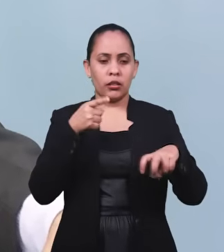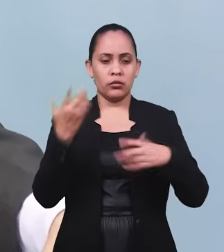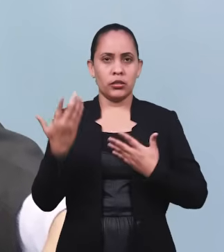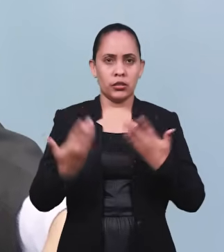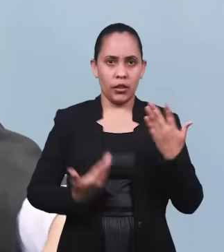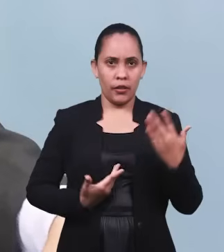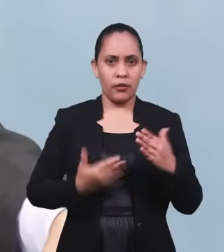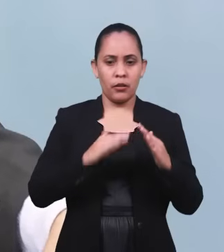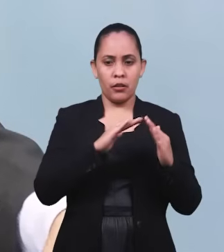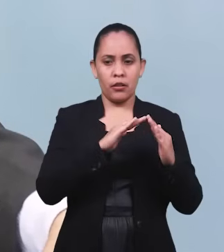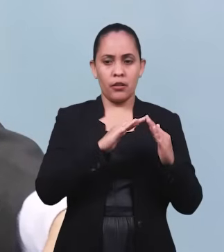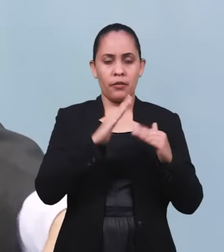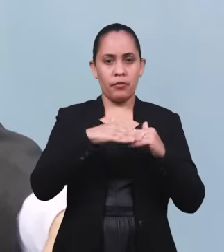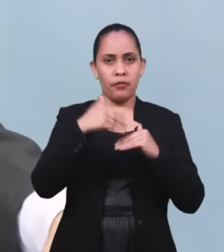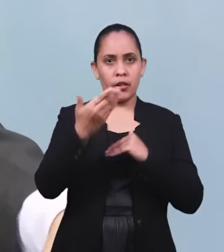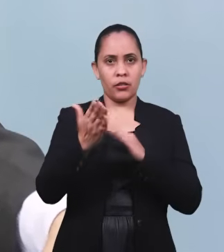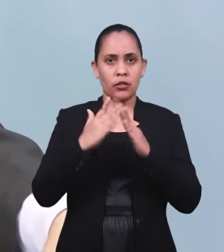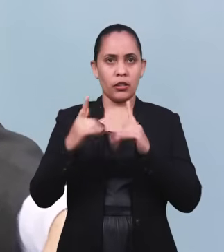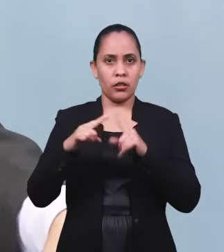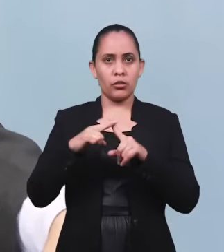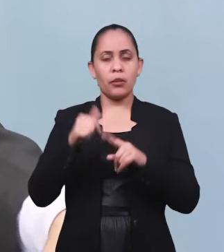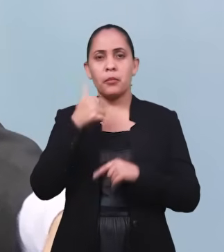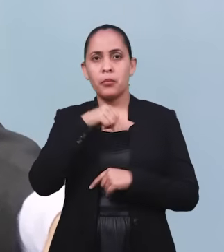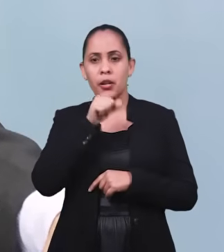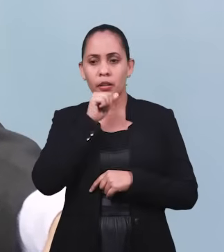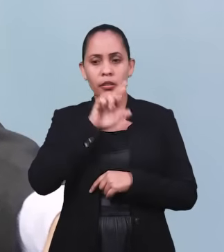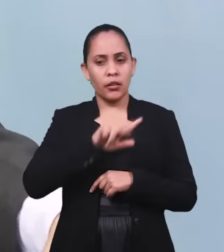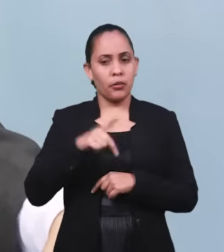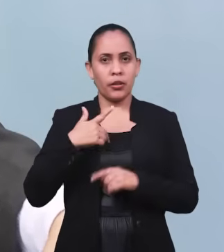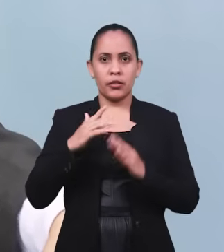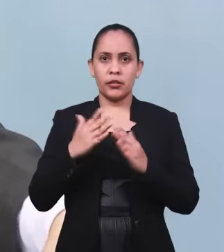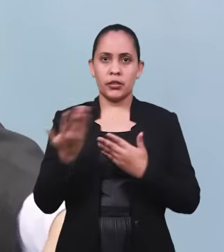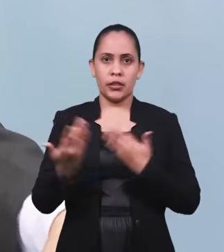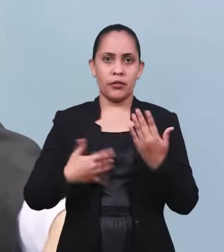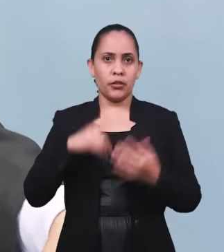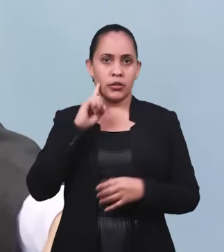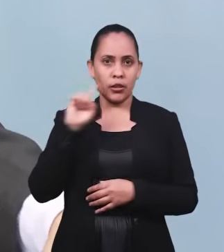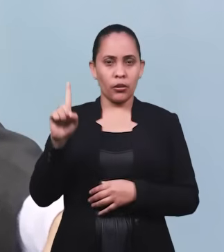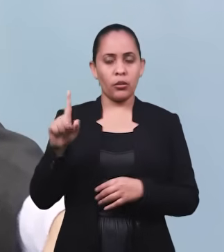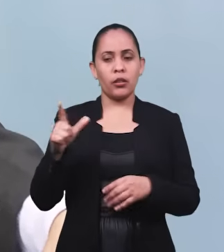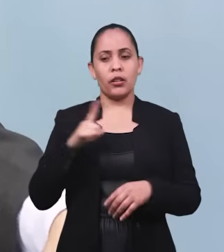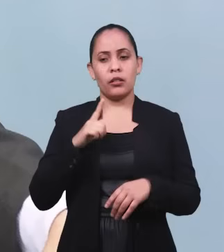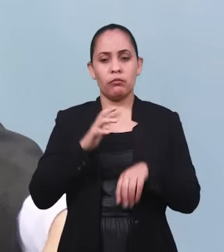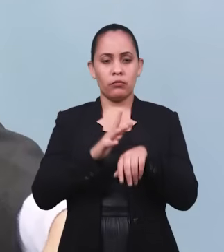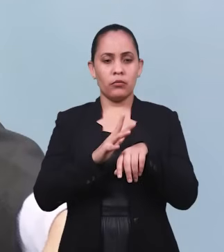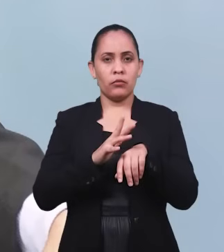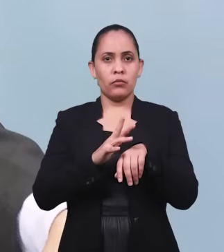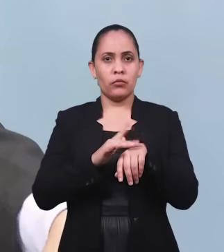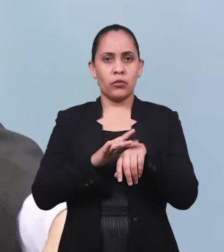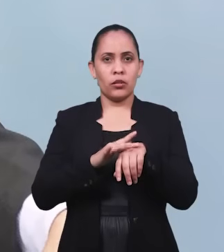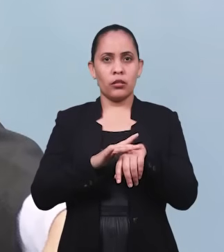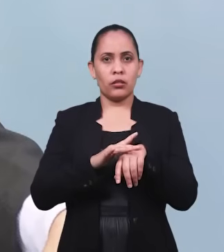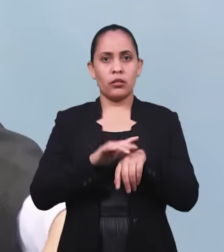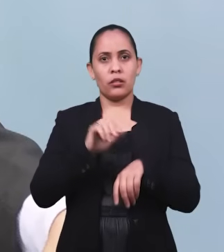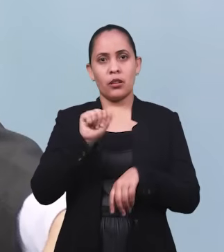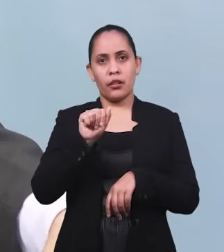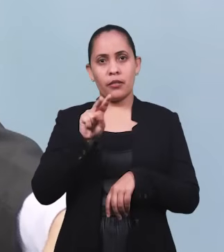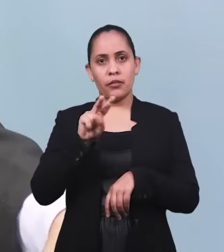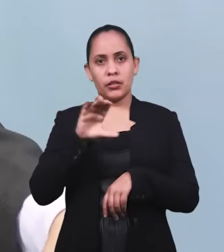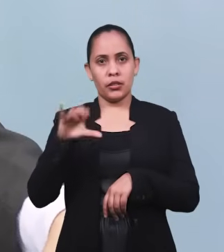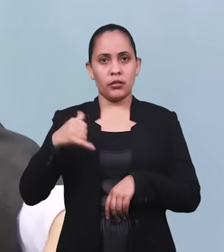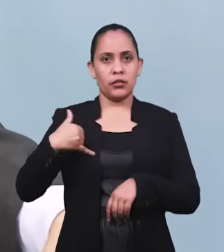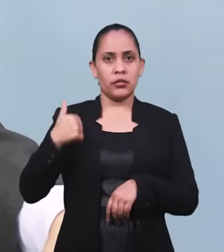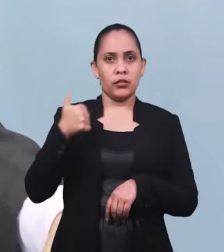da igreja, morava em frente à igreja, a sua mãe não era da igreja, e a sua mãe teve um AVC, e ela tinha 104 anos